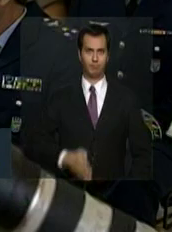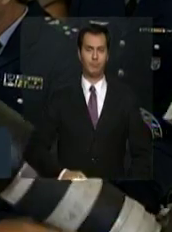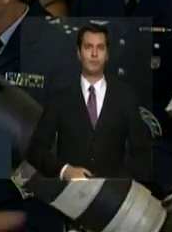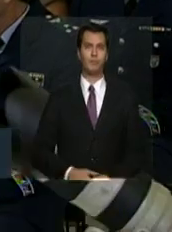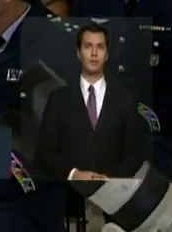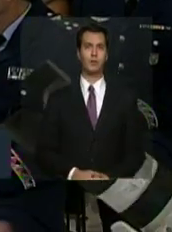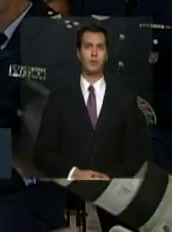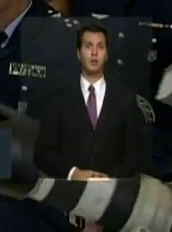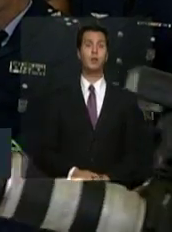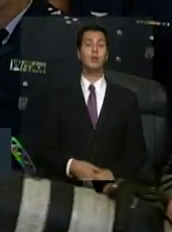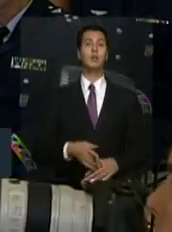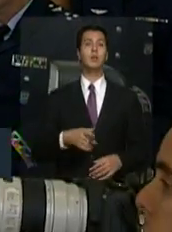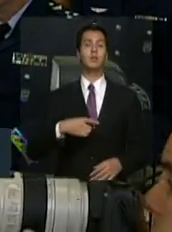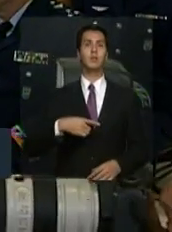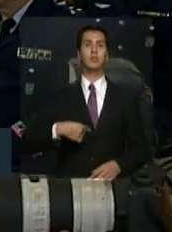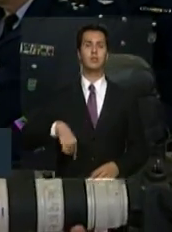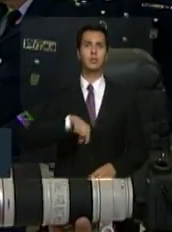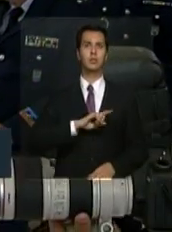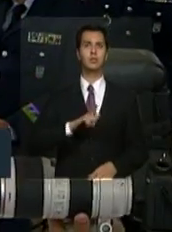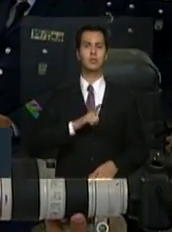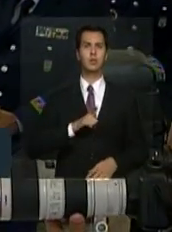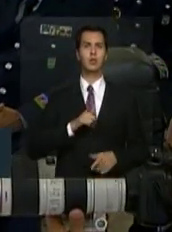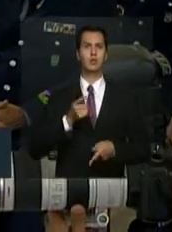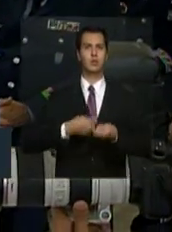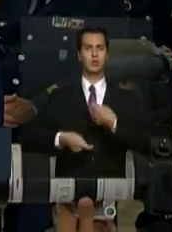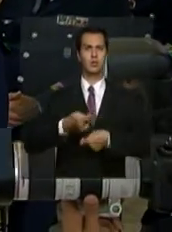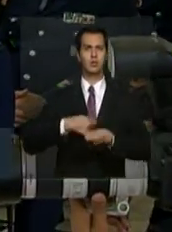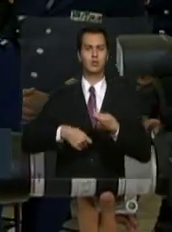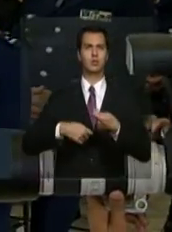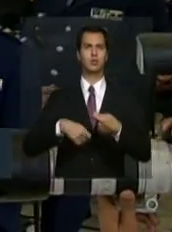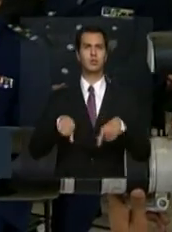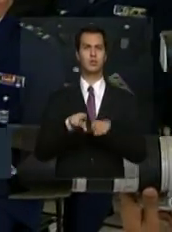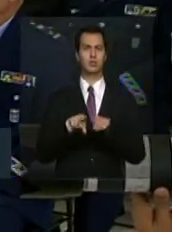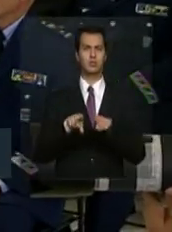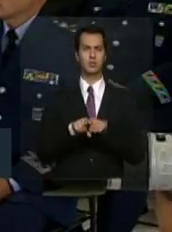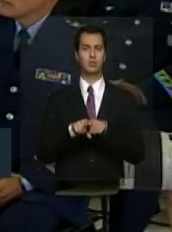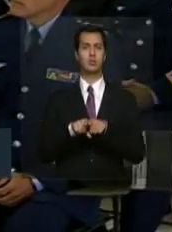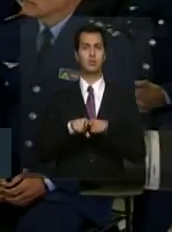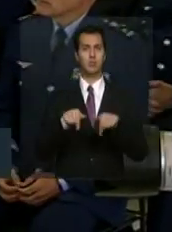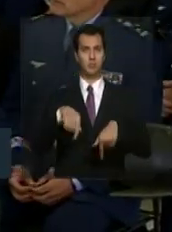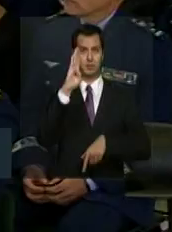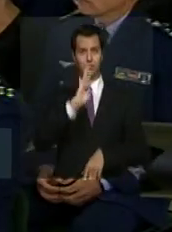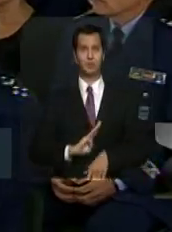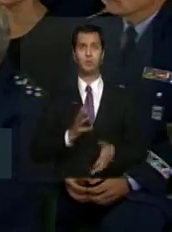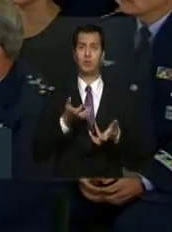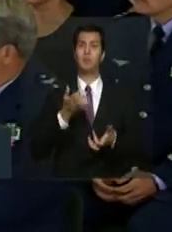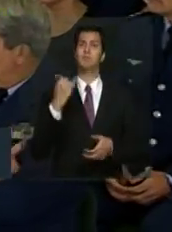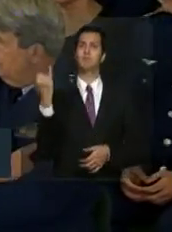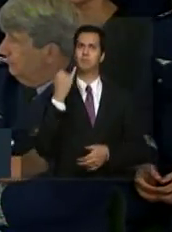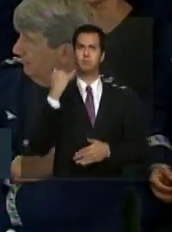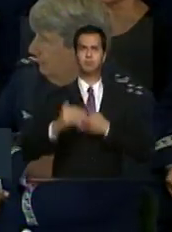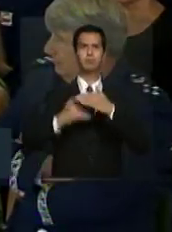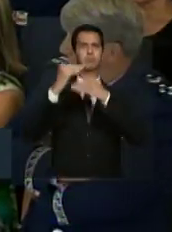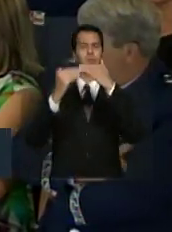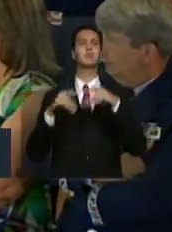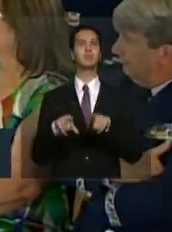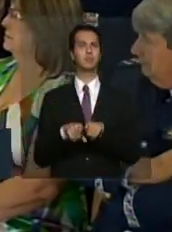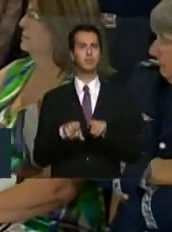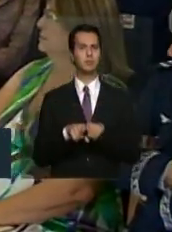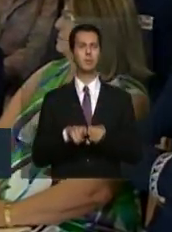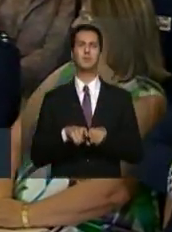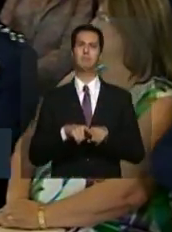Somos a sexta economia do mundo e queremos ser um país desenvolvido com elevado índice